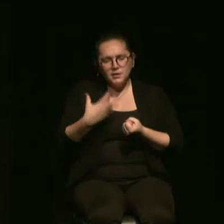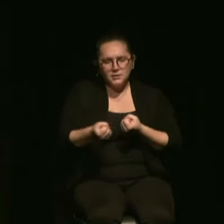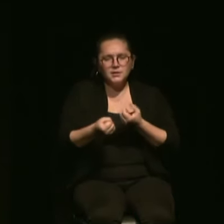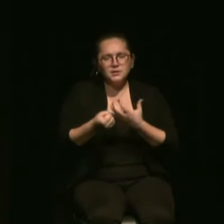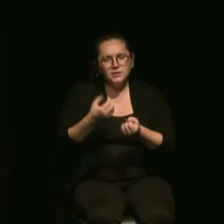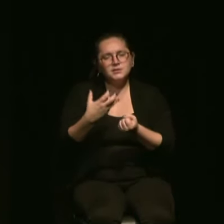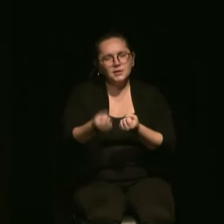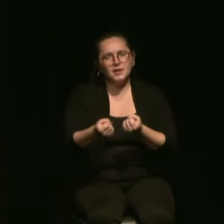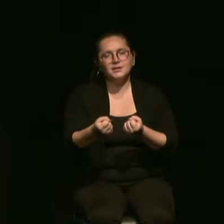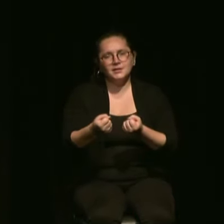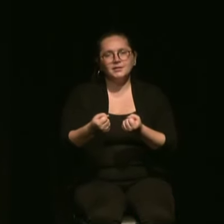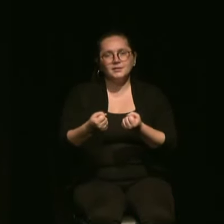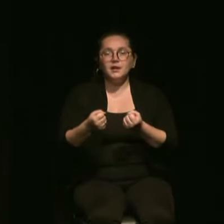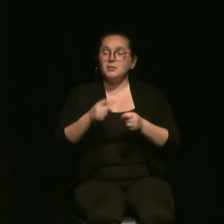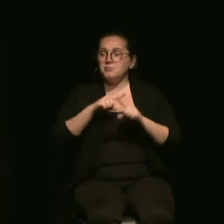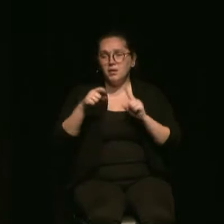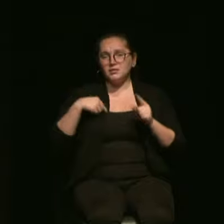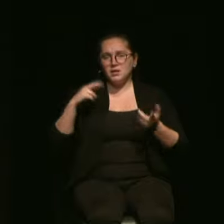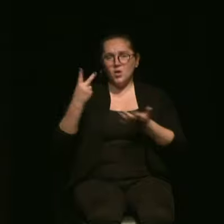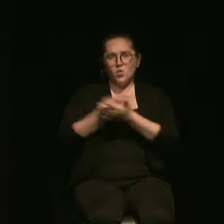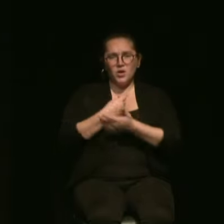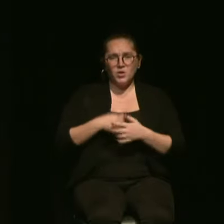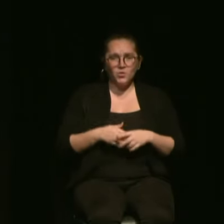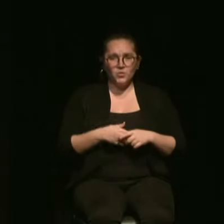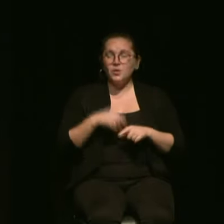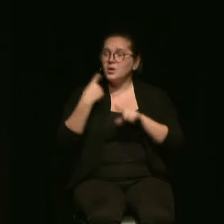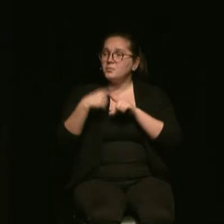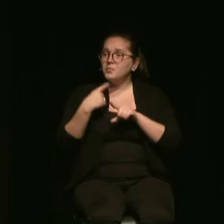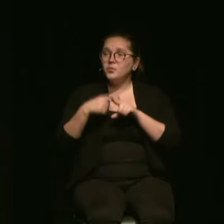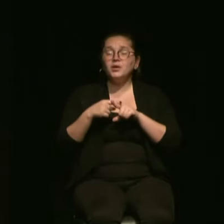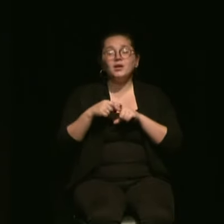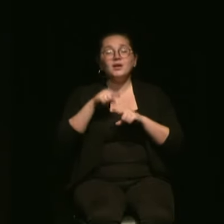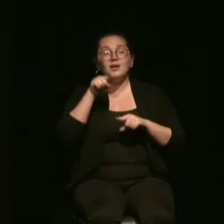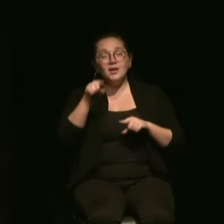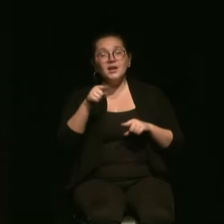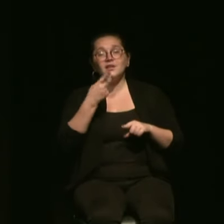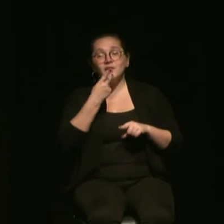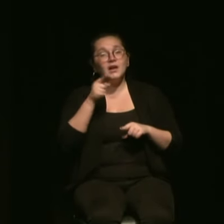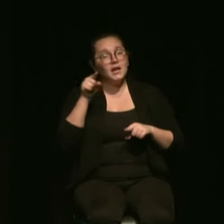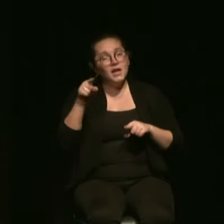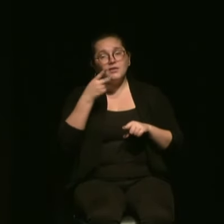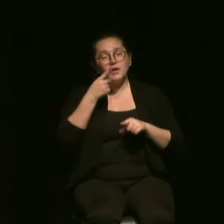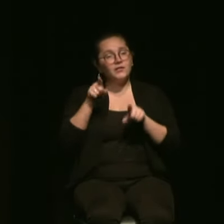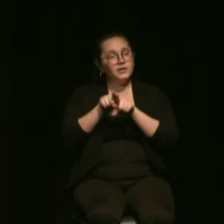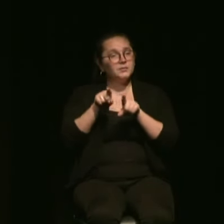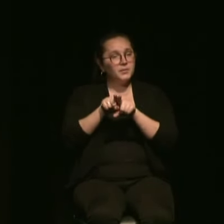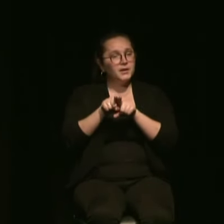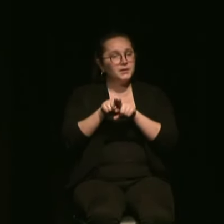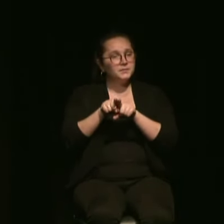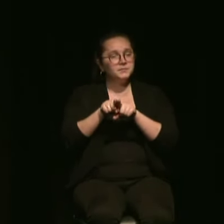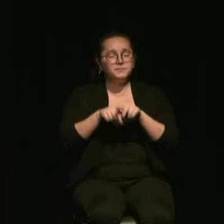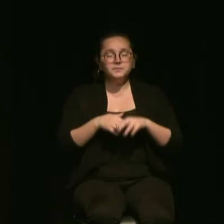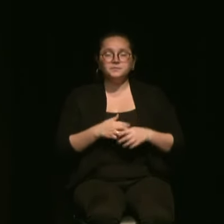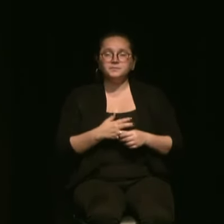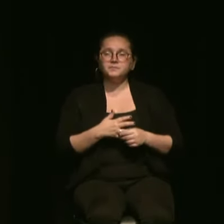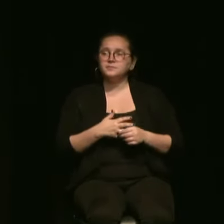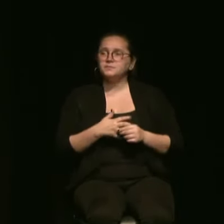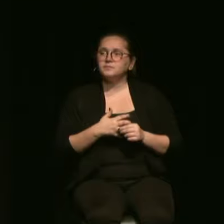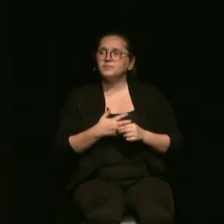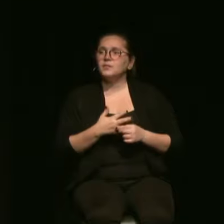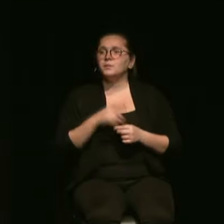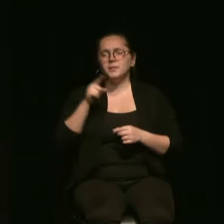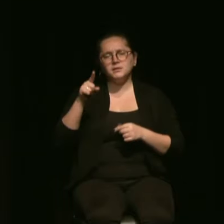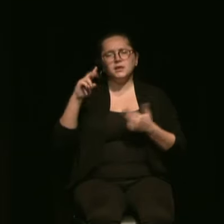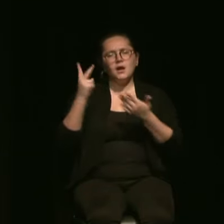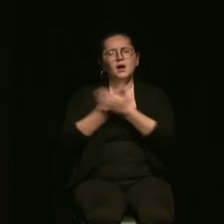viu isso várias vezes. É um erro. Ele não se esvazia. É um erro, inclusive, difundido por ele, porque ele dizia isso muitas vezes. Mas ele estava